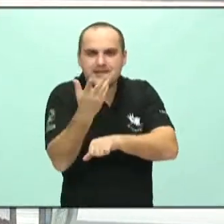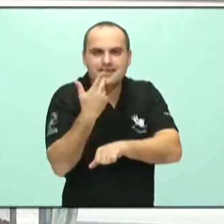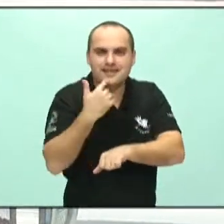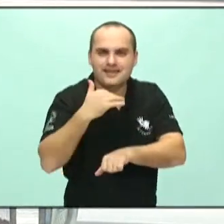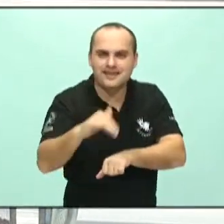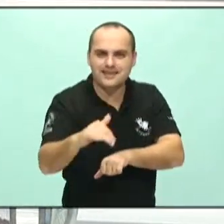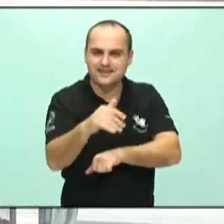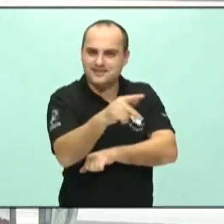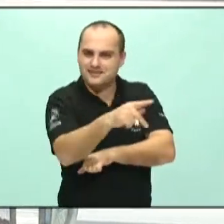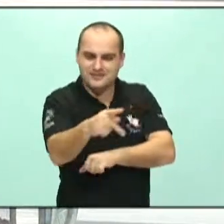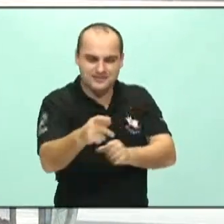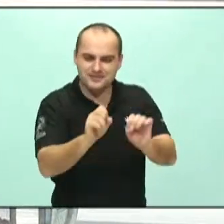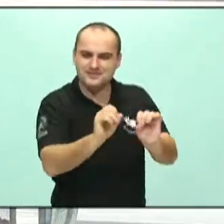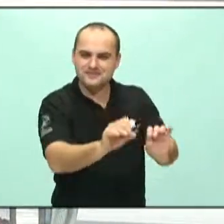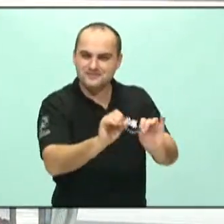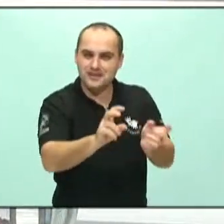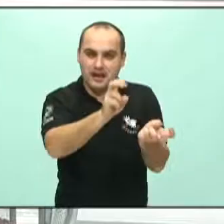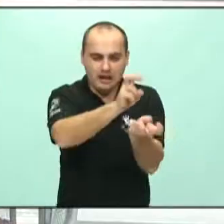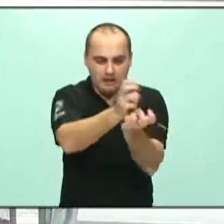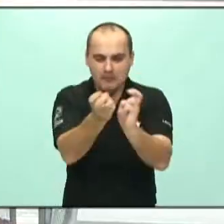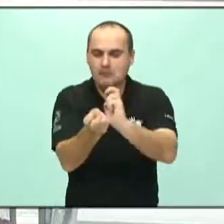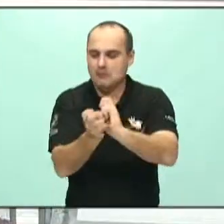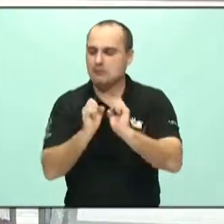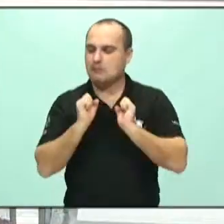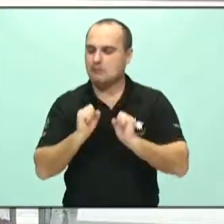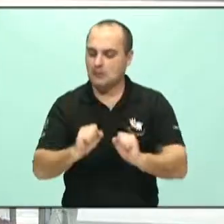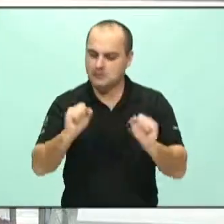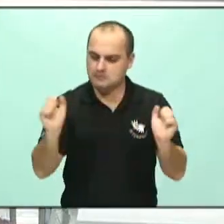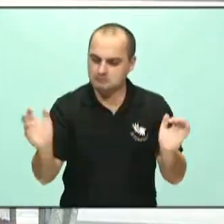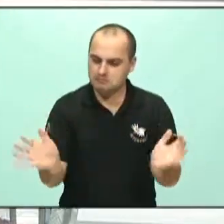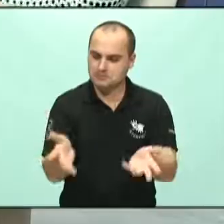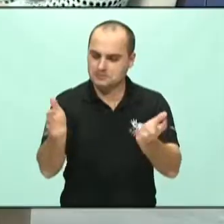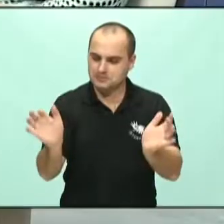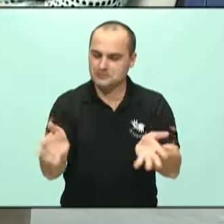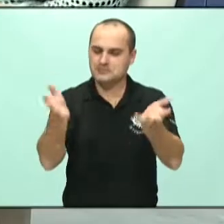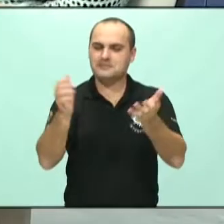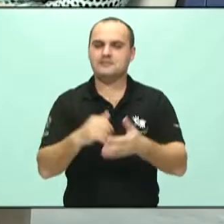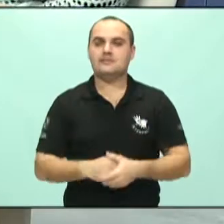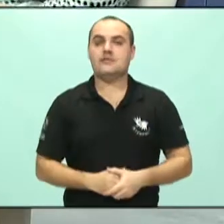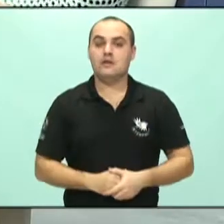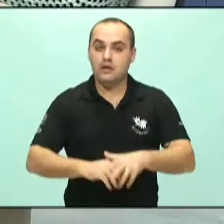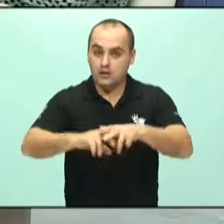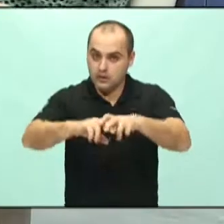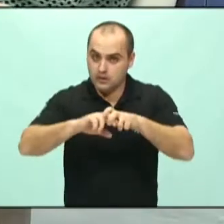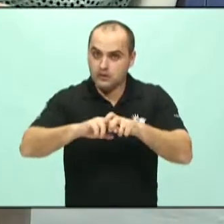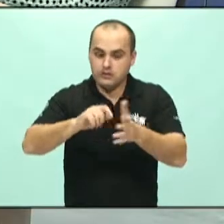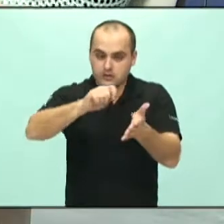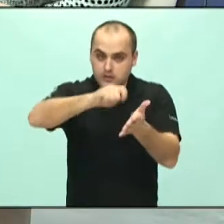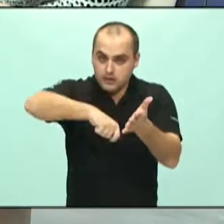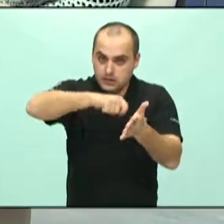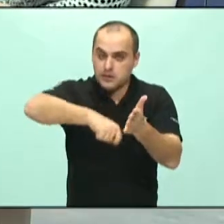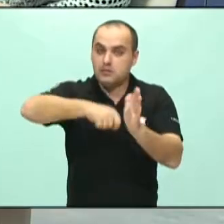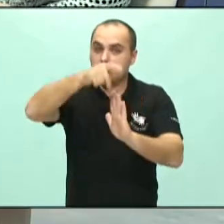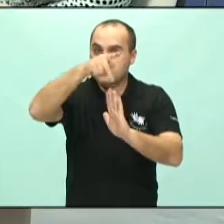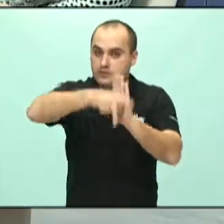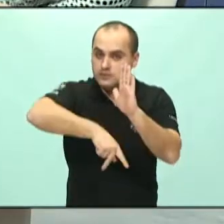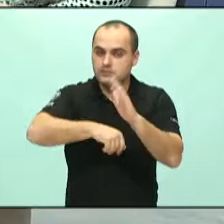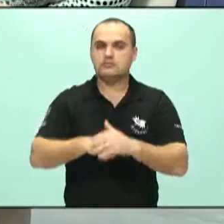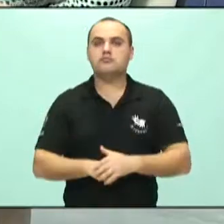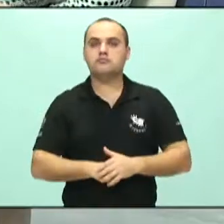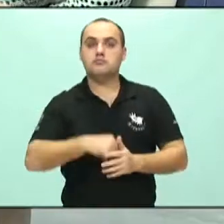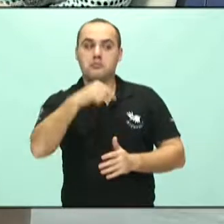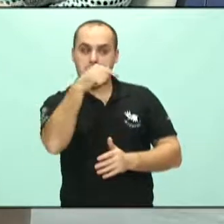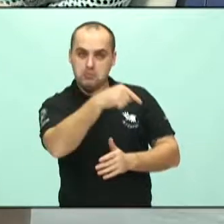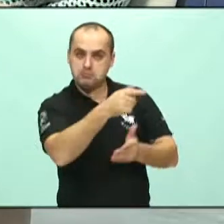pode auxiliar bastante. Então, aí escrevemos um projeto. Esse projeto foi aprovado pela Lei de Incentivo